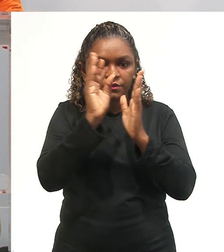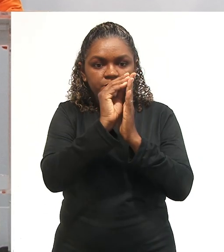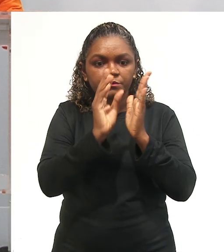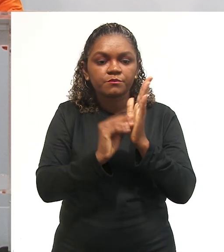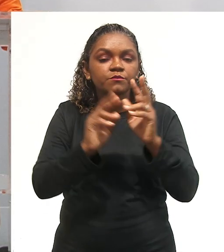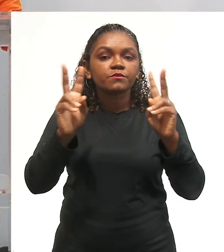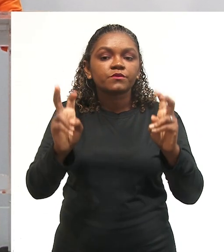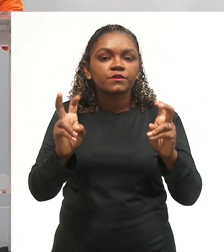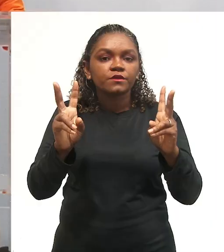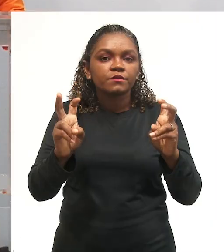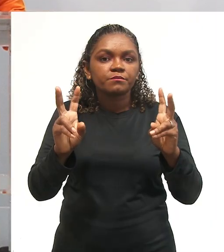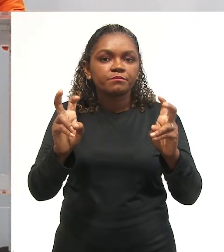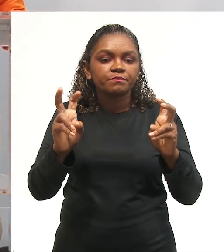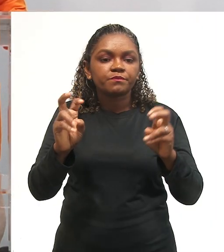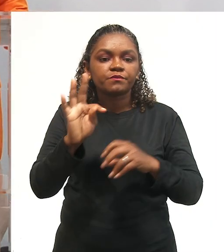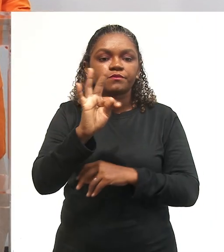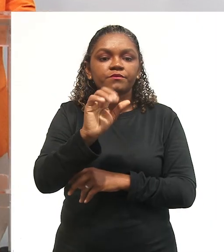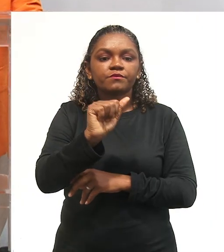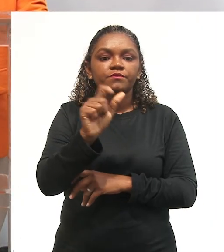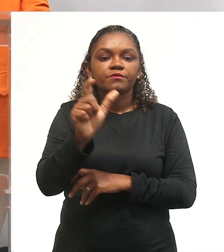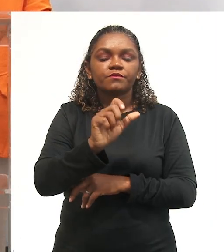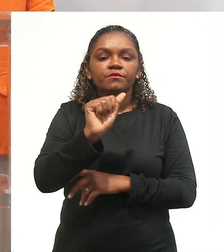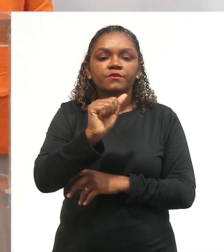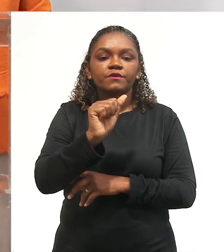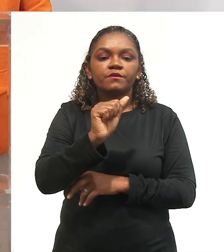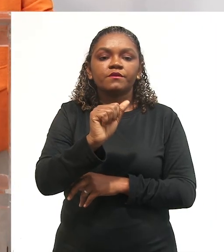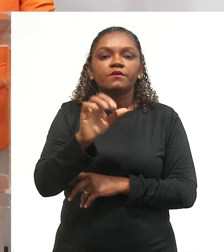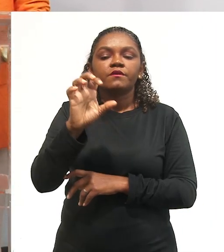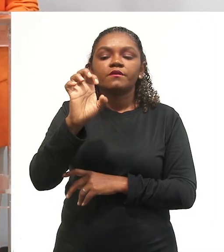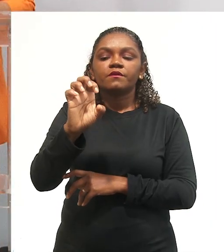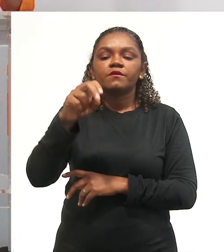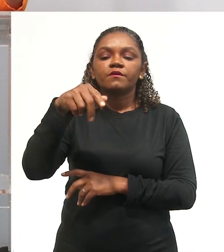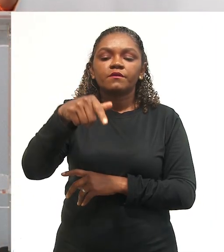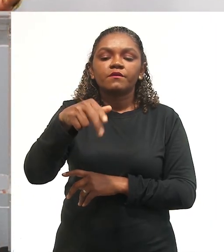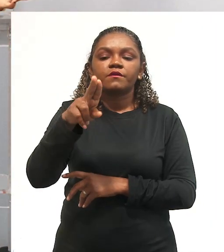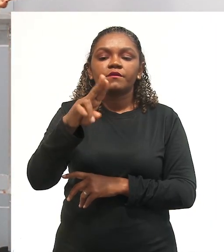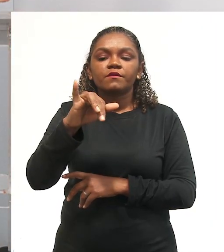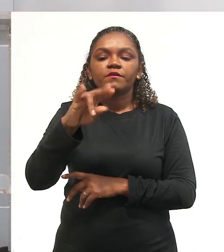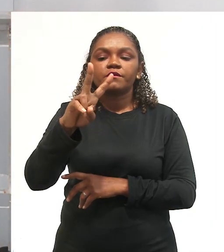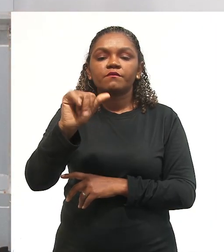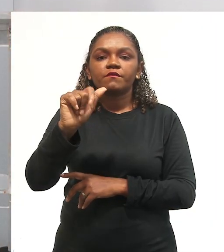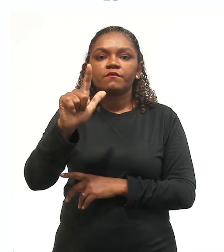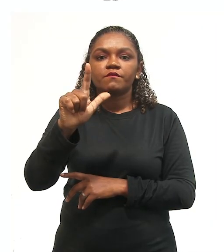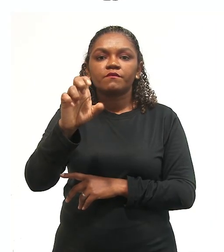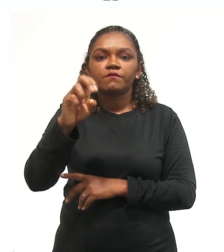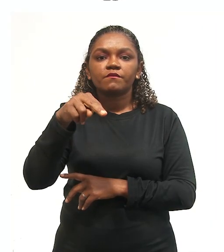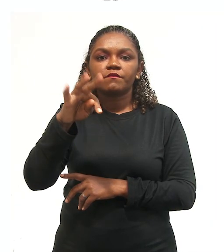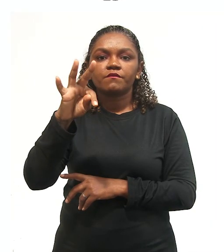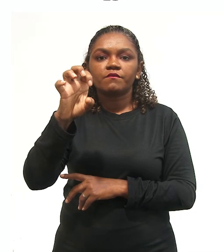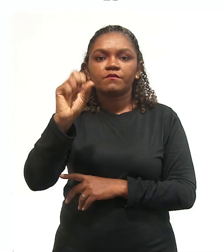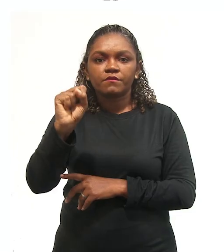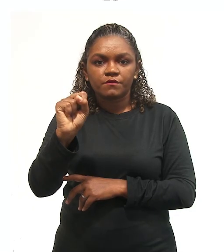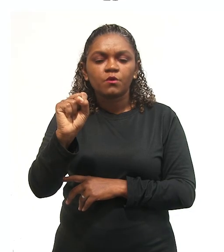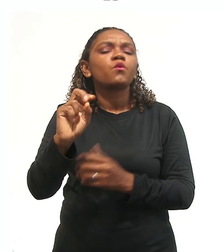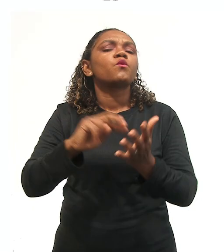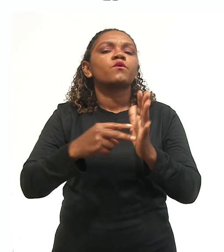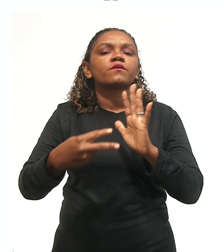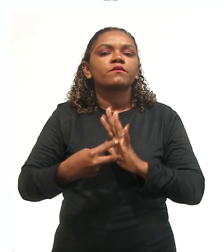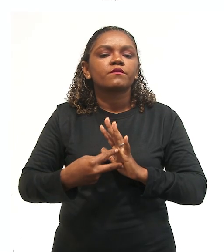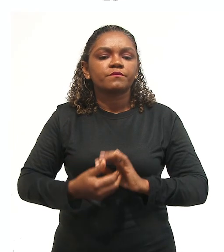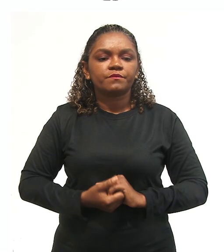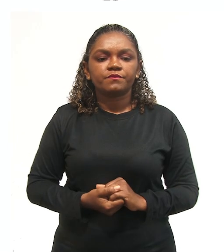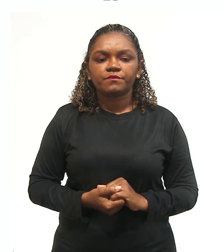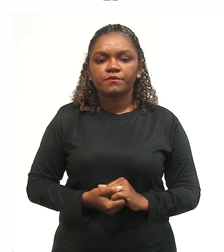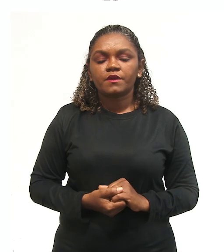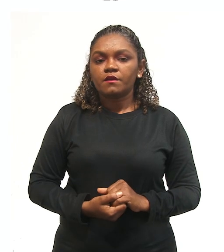um pouco sobre as taxas equivalentes. E o que são as taxas equivalentes? As taxas